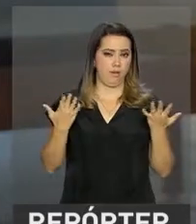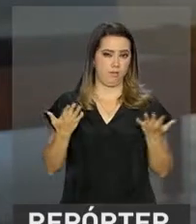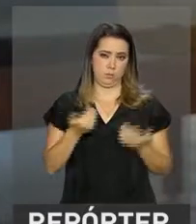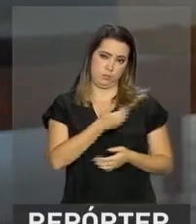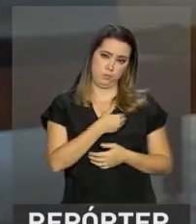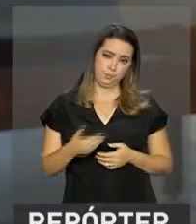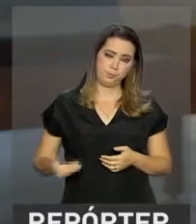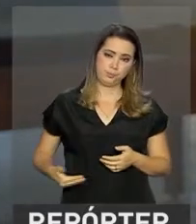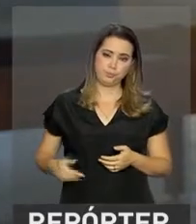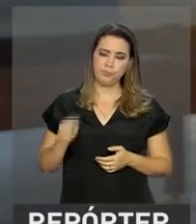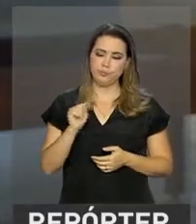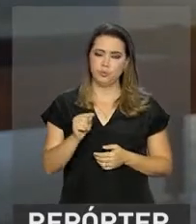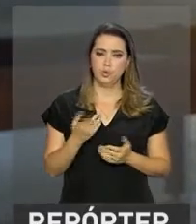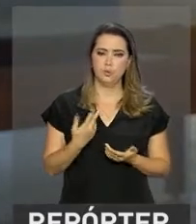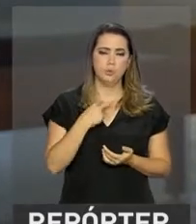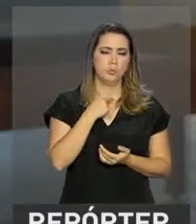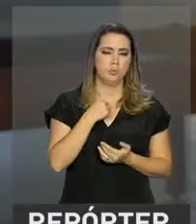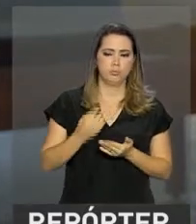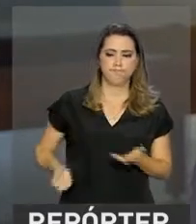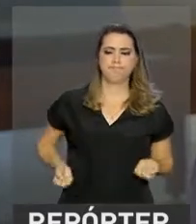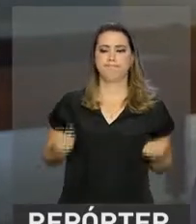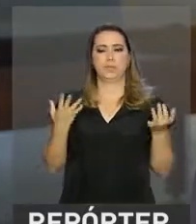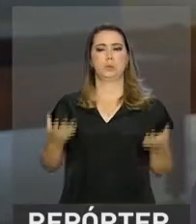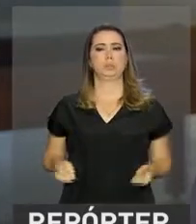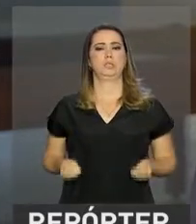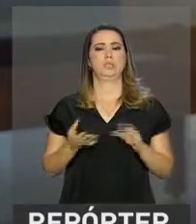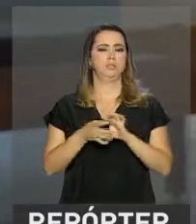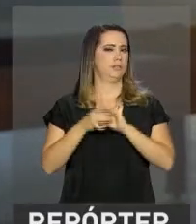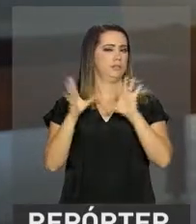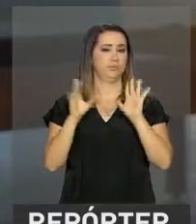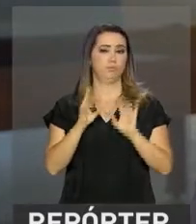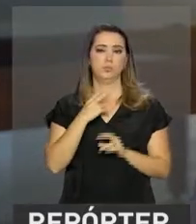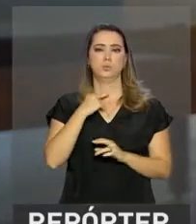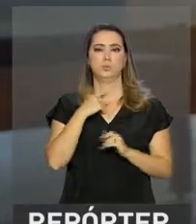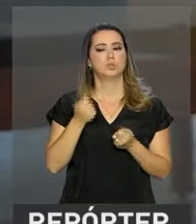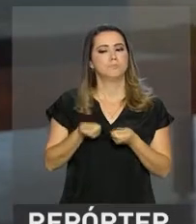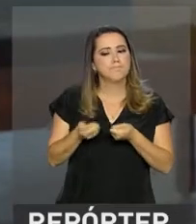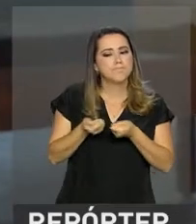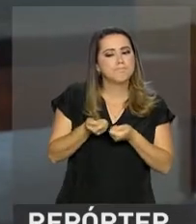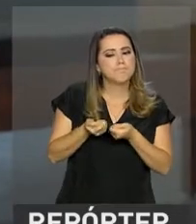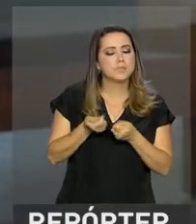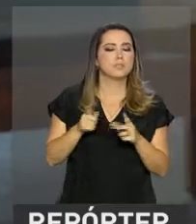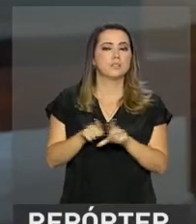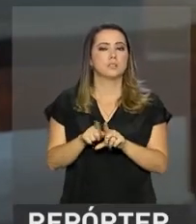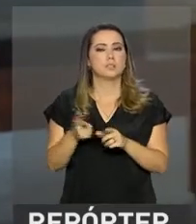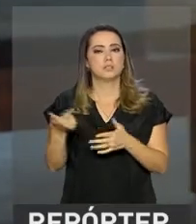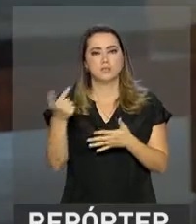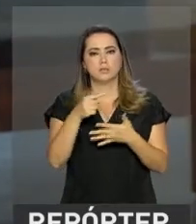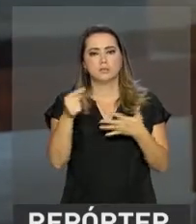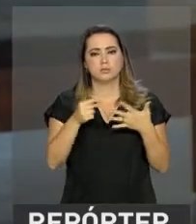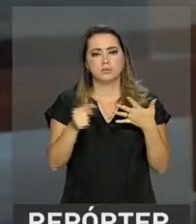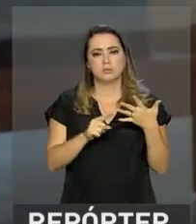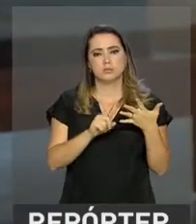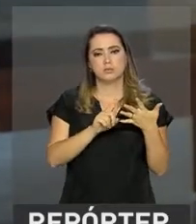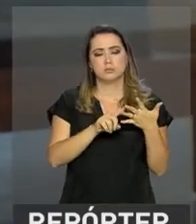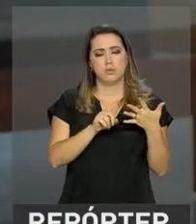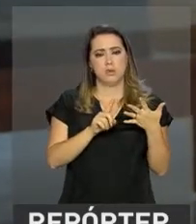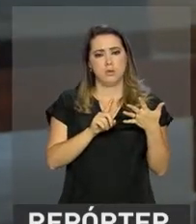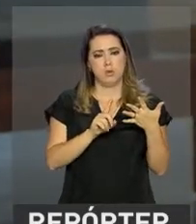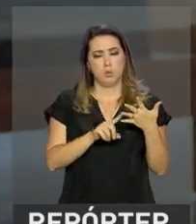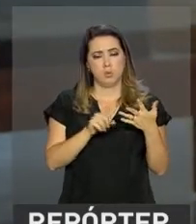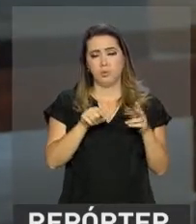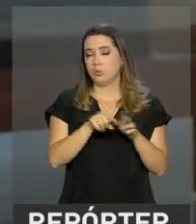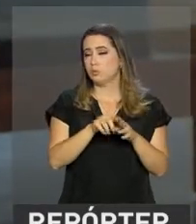gastar mais do que se arrecada. A agência de classificação de risco ainda citou outros 2 fatores para